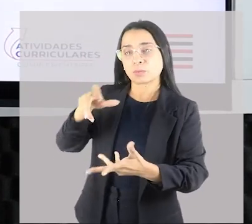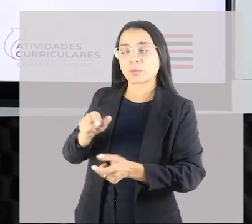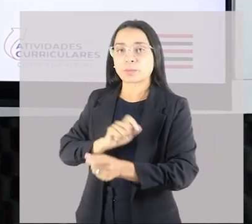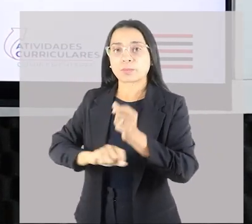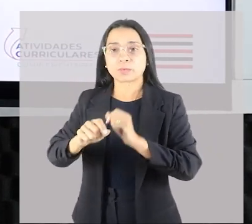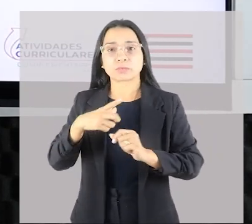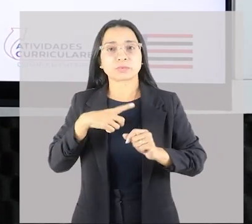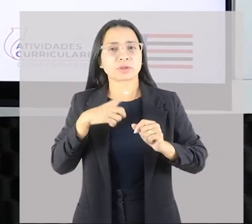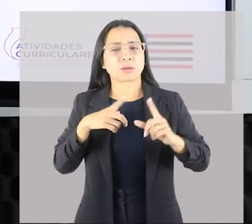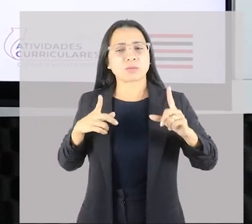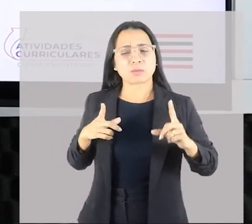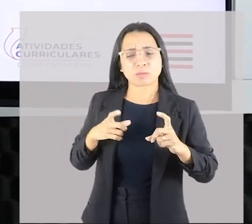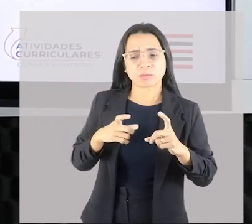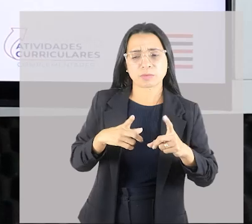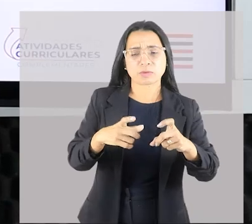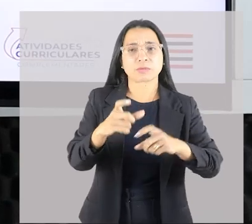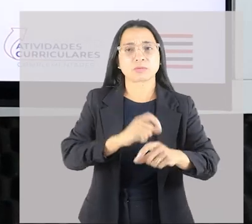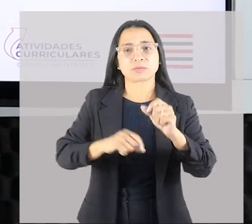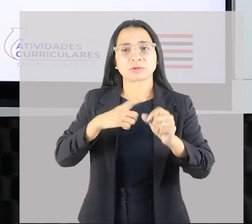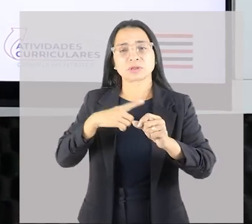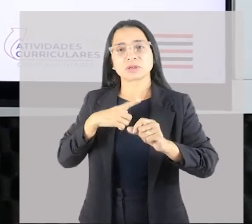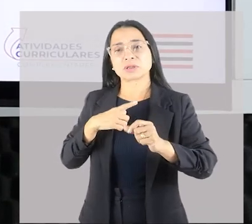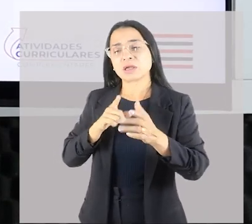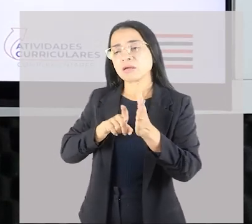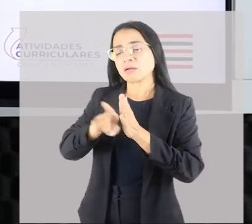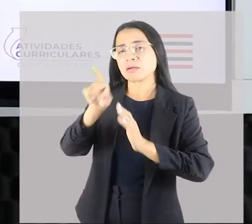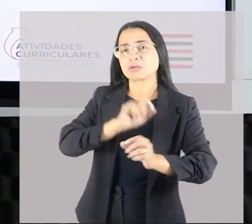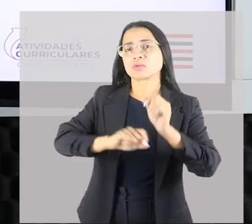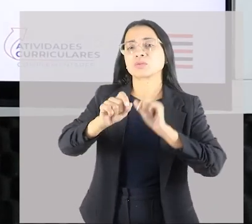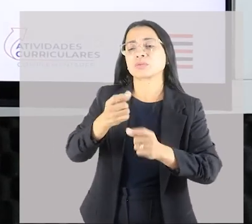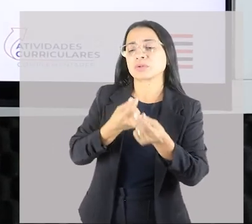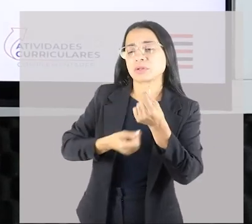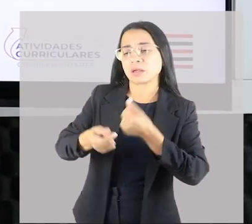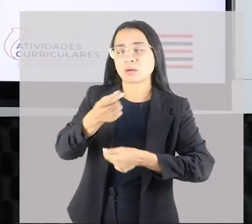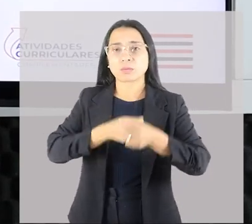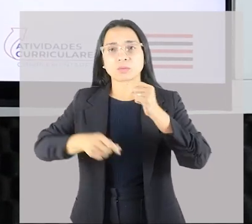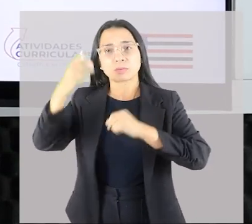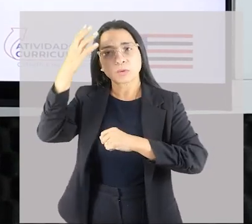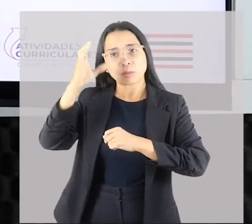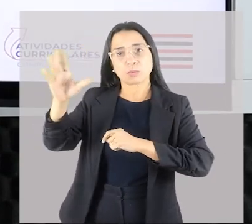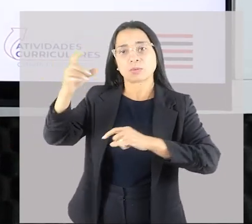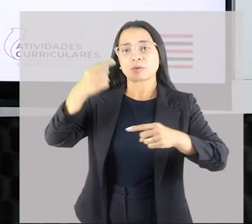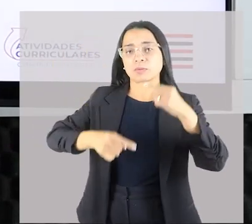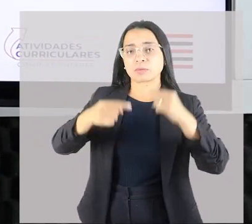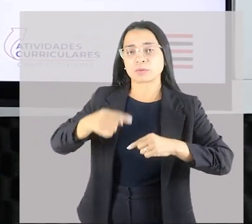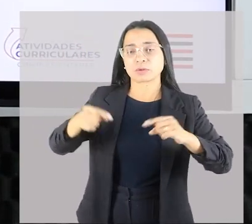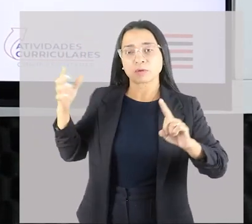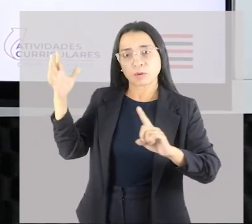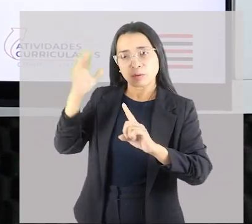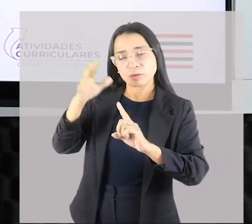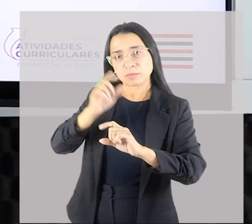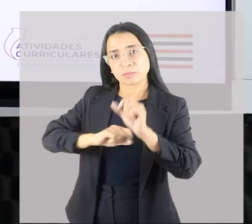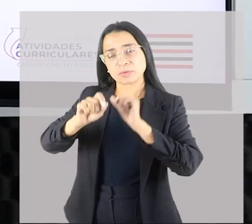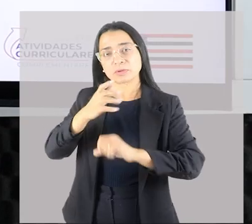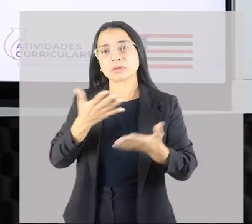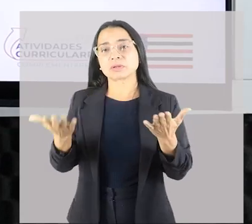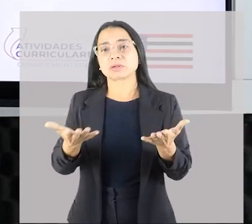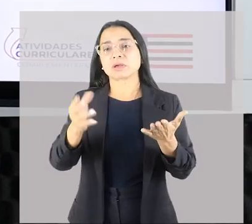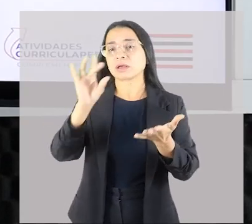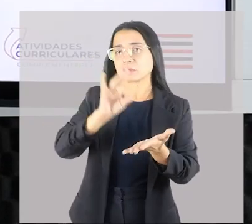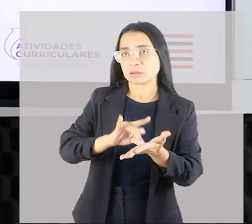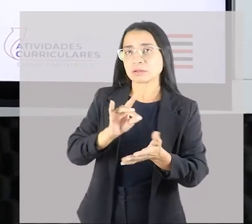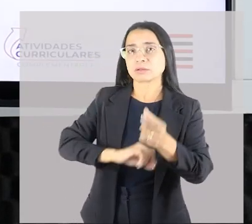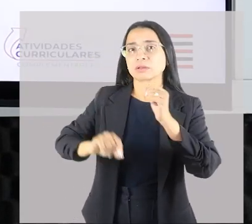aí tensões que envolvem questões econômicas, culturais, políticas e que vão influenciar na realidade em conflitos